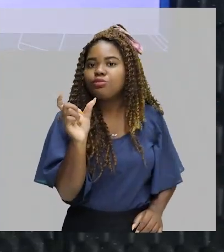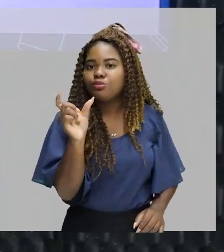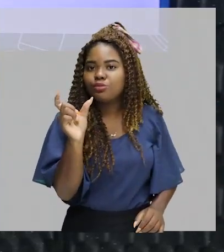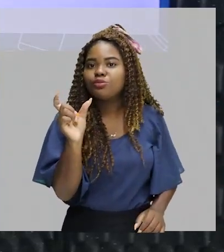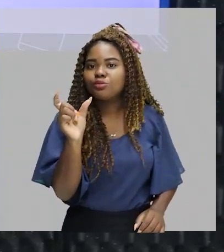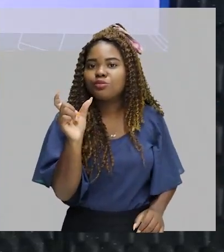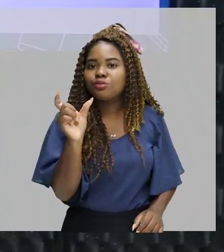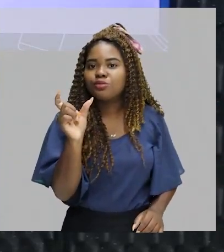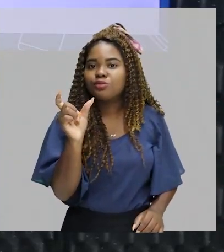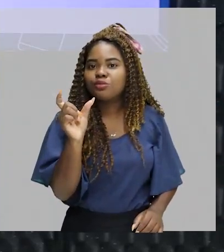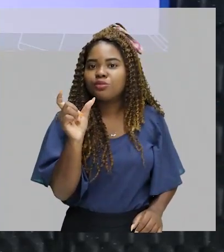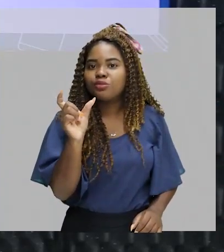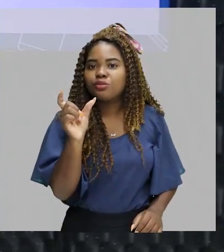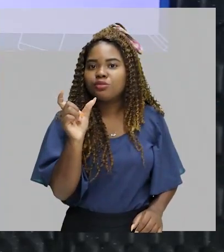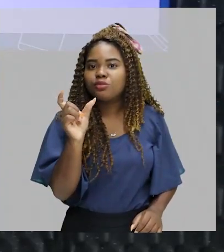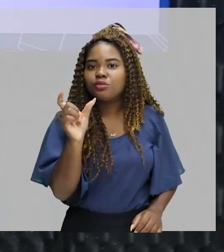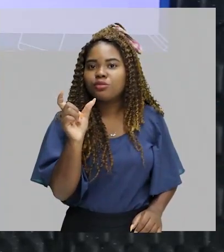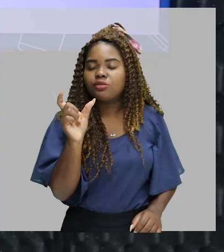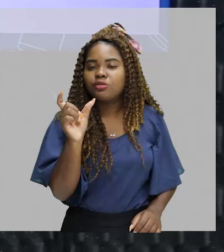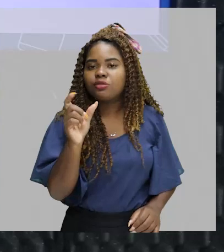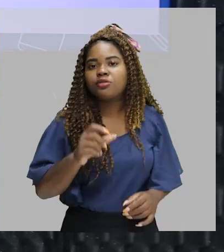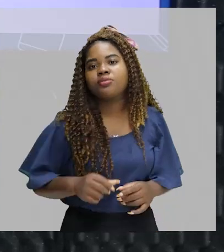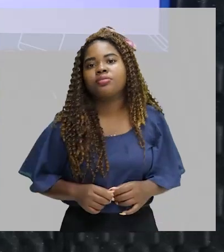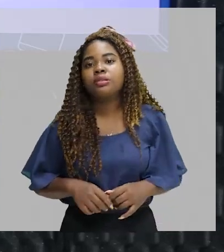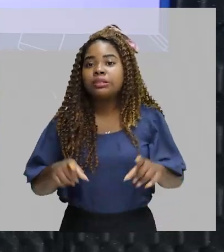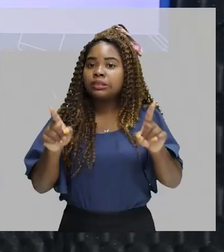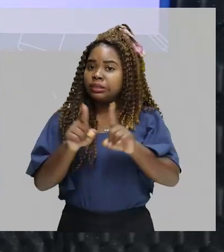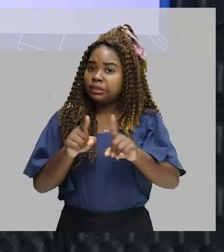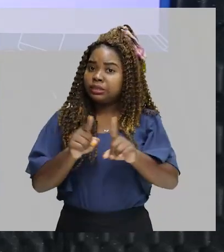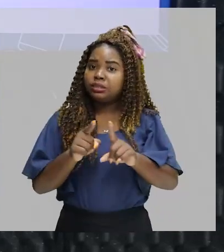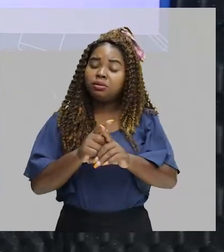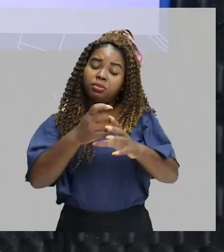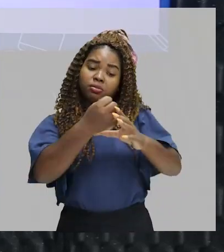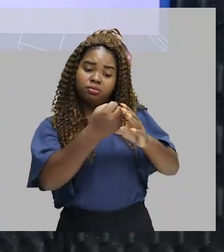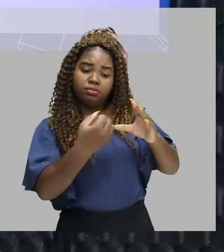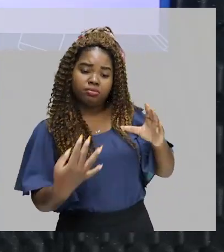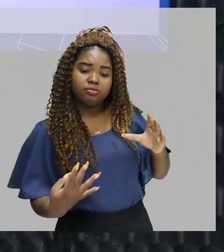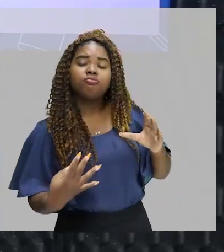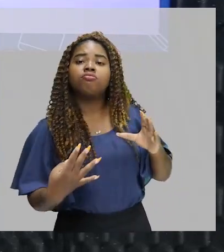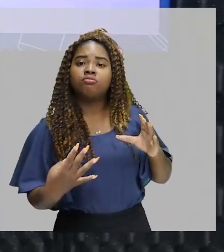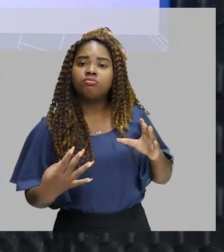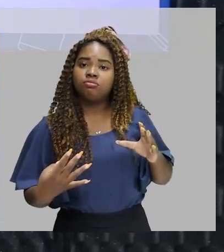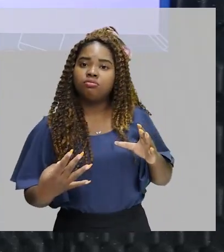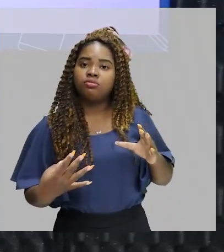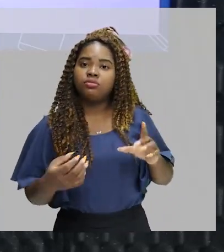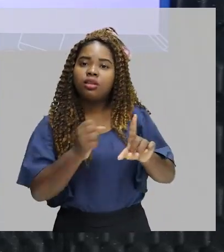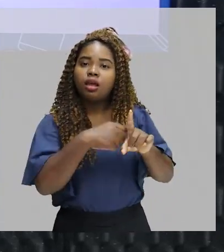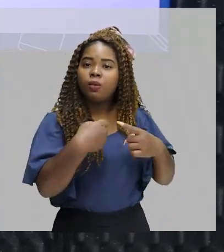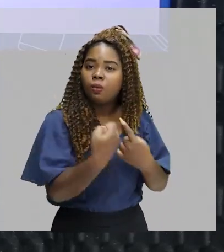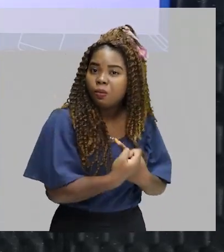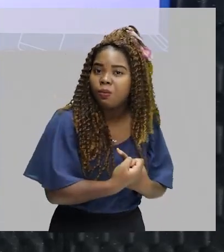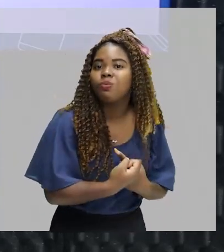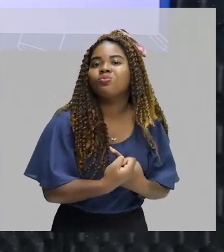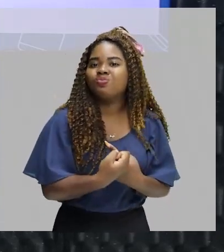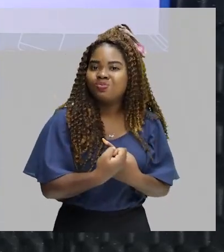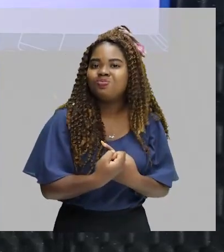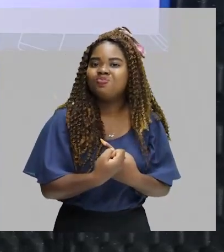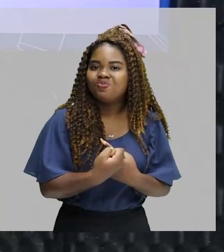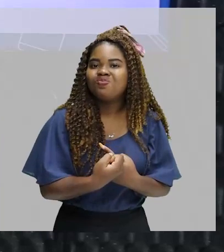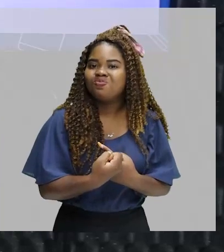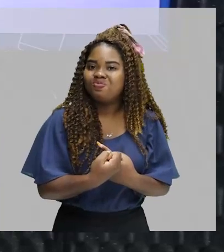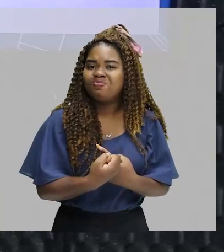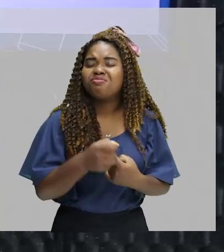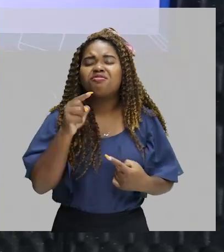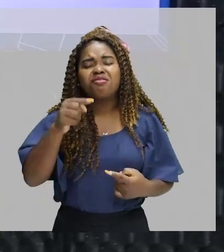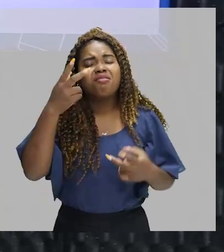aqui, desse tipo de preconceito. Que também é muito característico, como eu te falei, da sociedade. Você já ouviu falar,